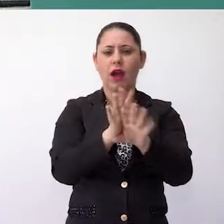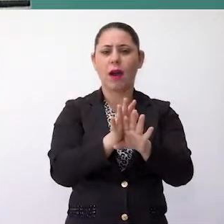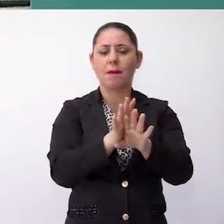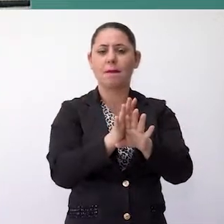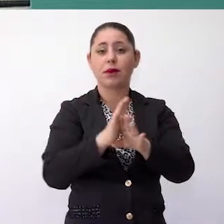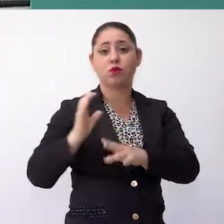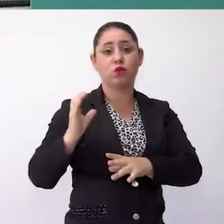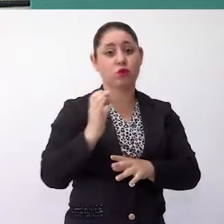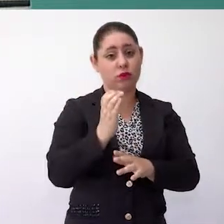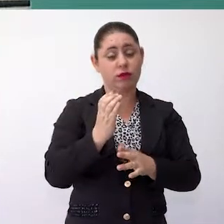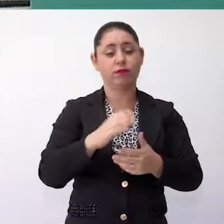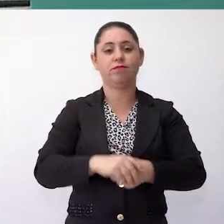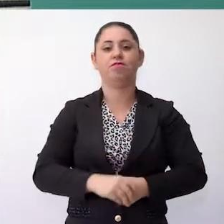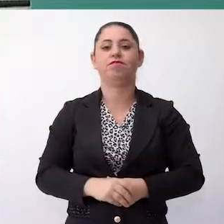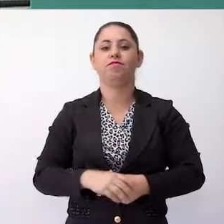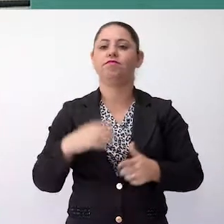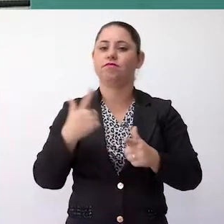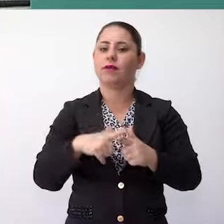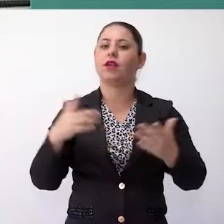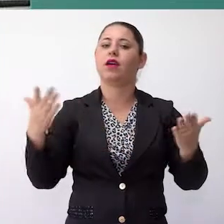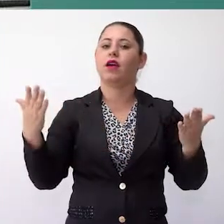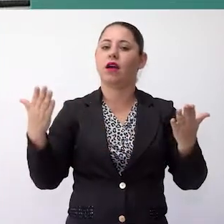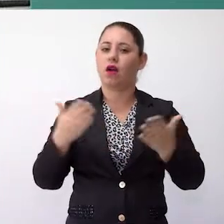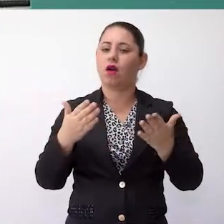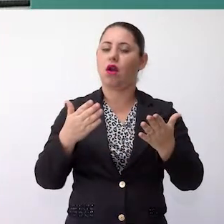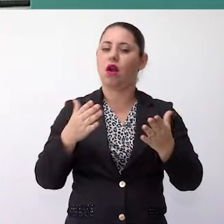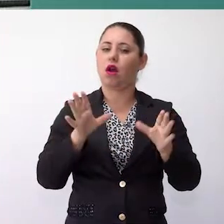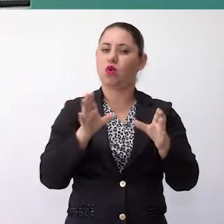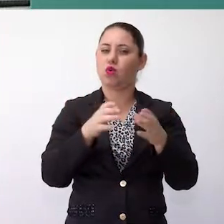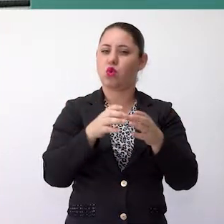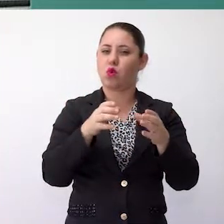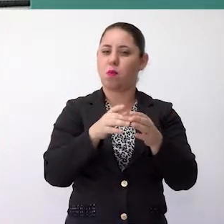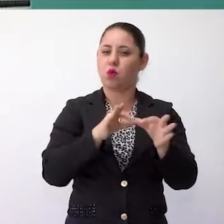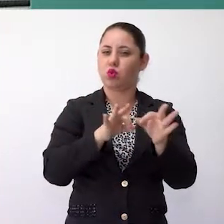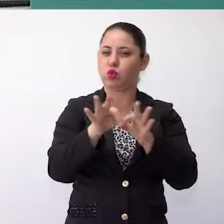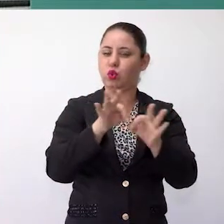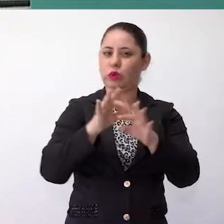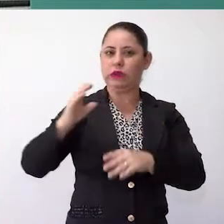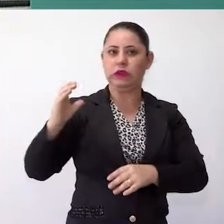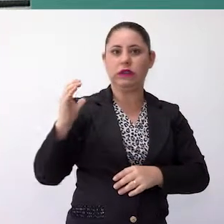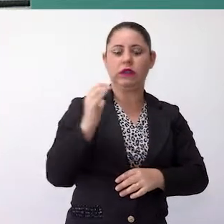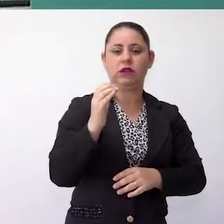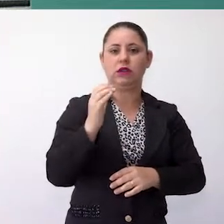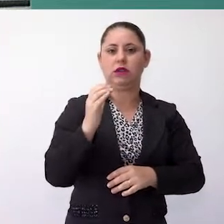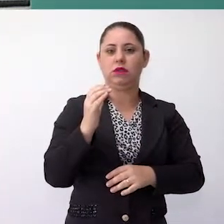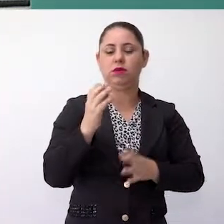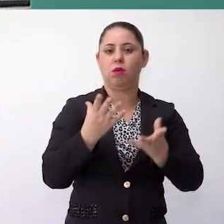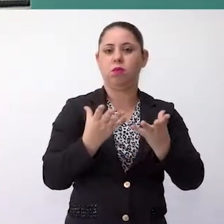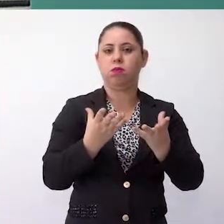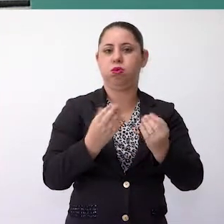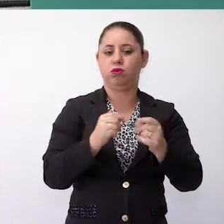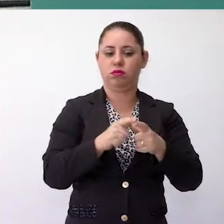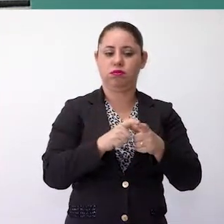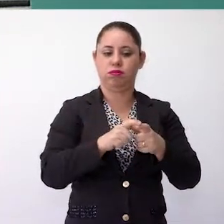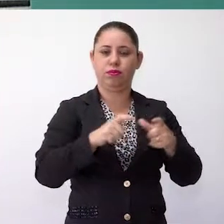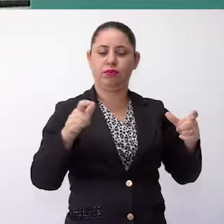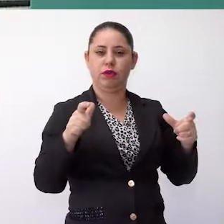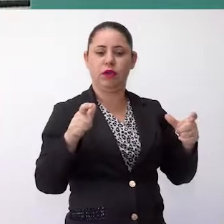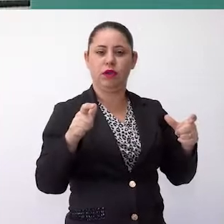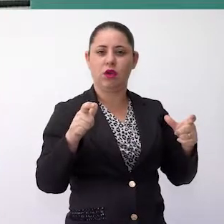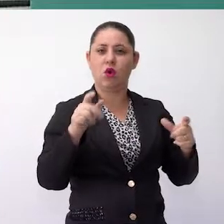disse, nós estamos lidando agora com organizações criminosas. Então eles atuam em rede, o crime atua em rede,